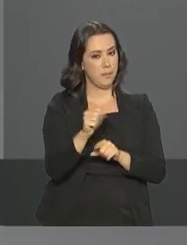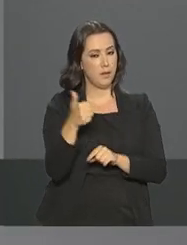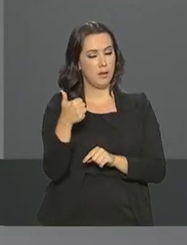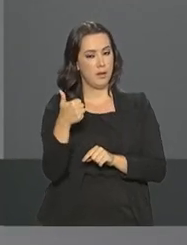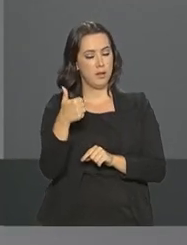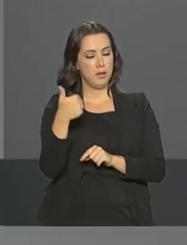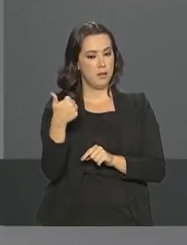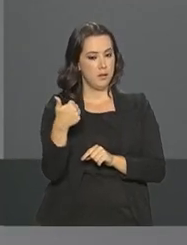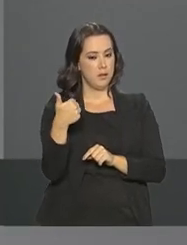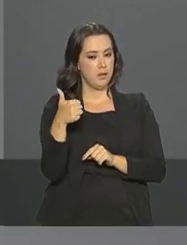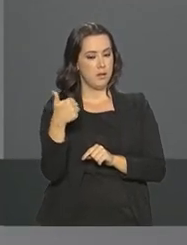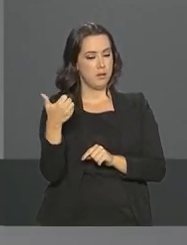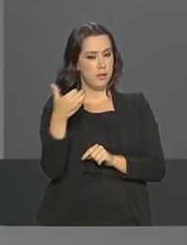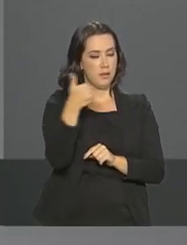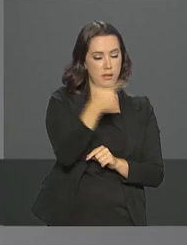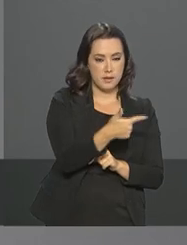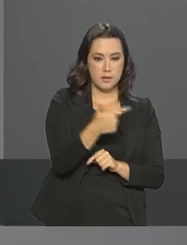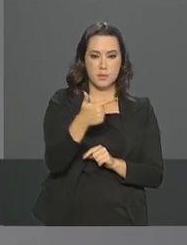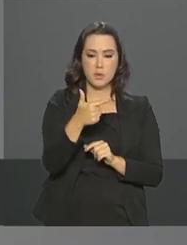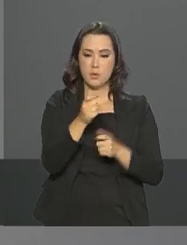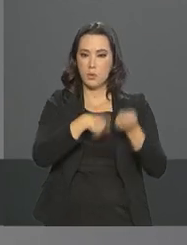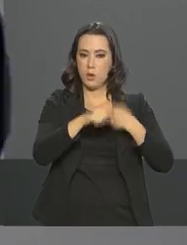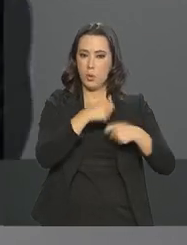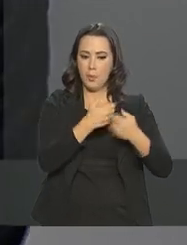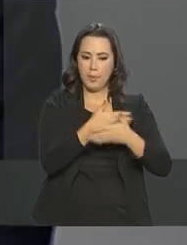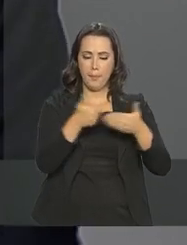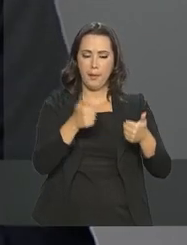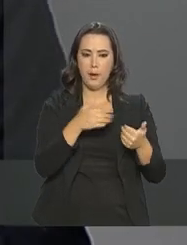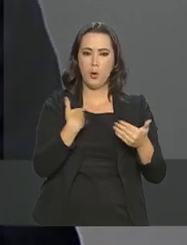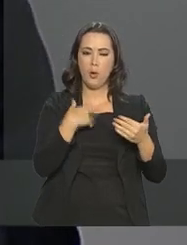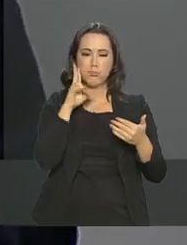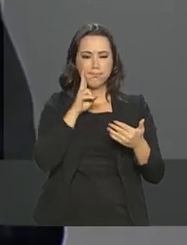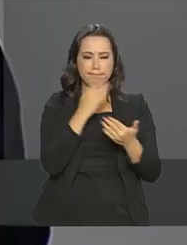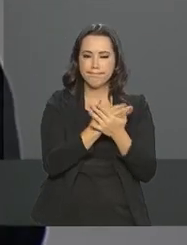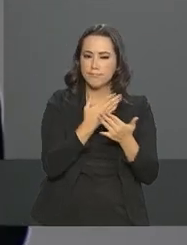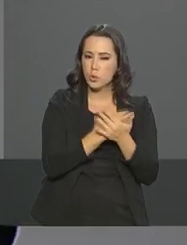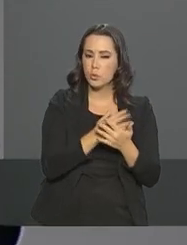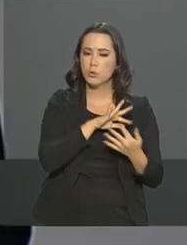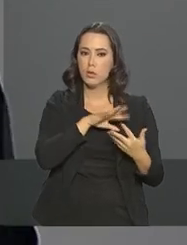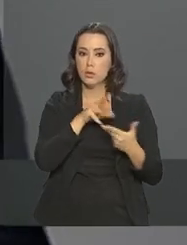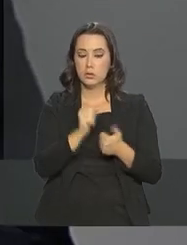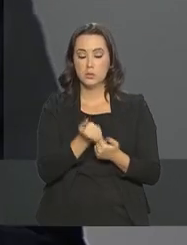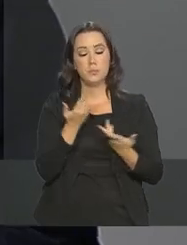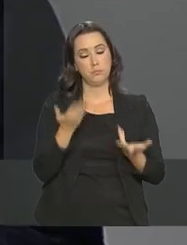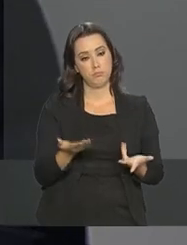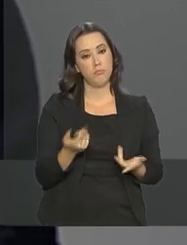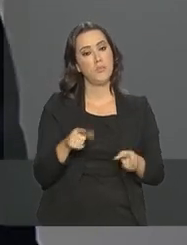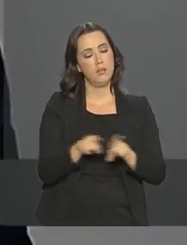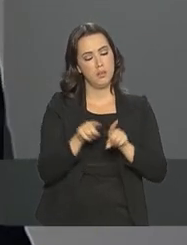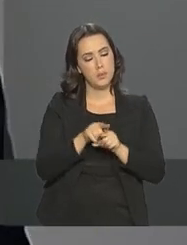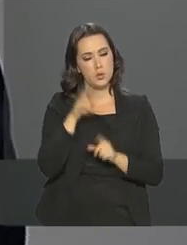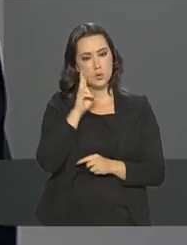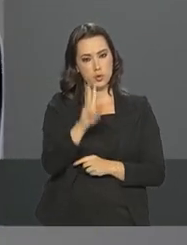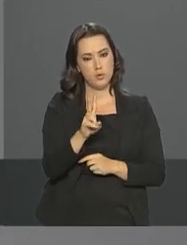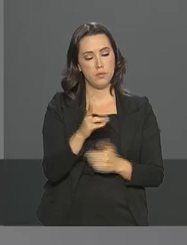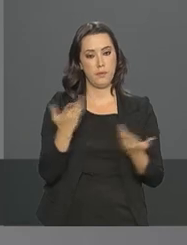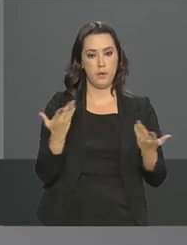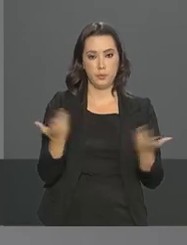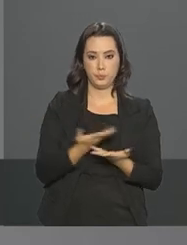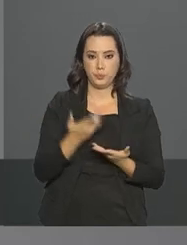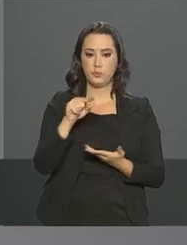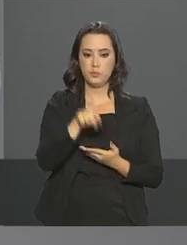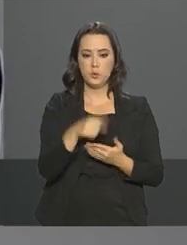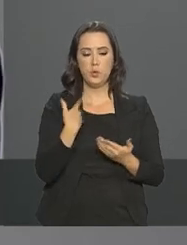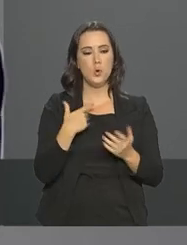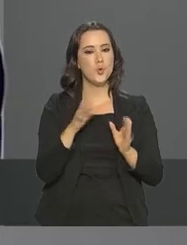economias avaliadas nestes últimos nesses últimos tempos a própria abertura de empresas veja o seu nome